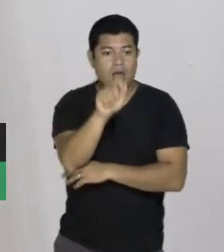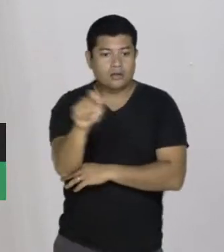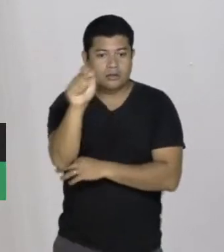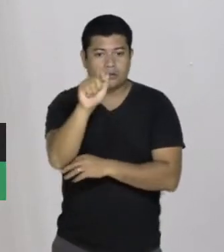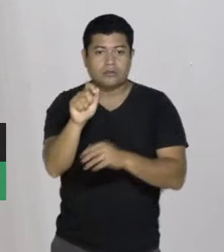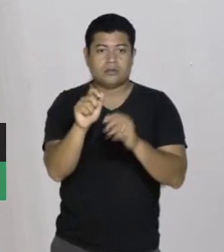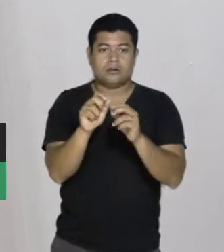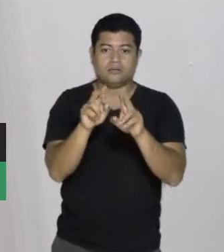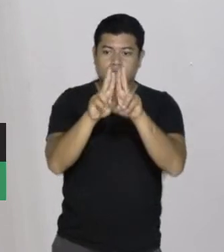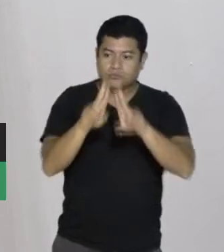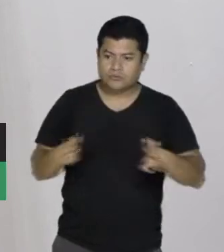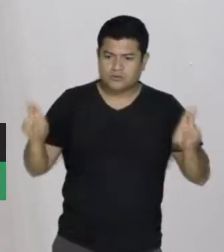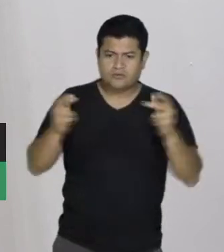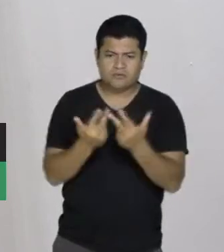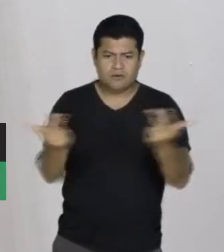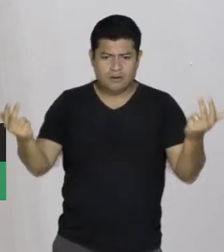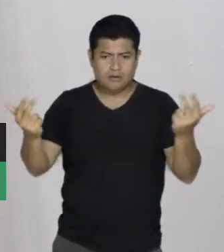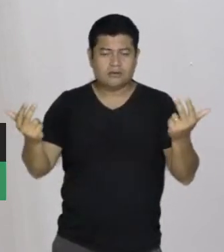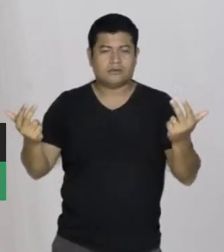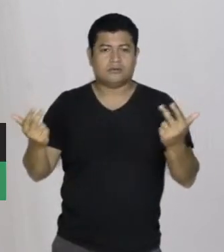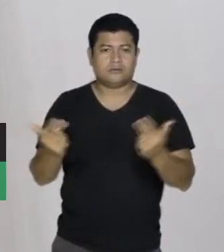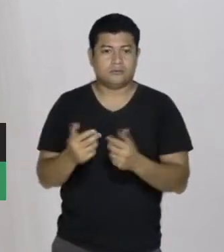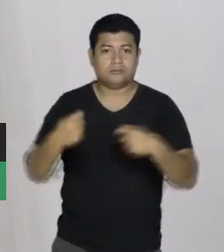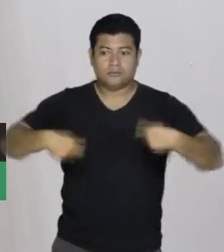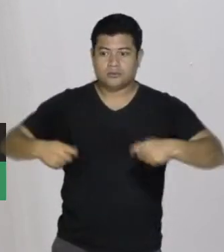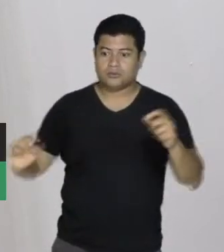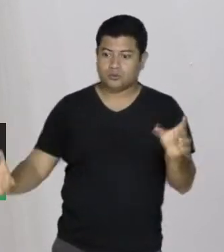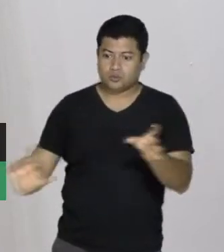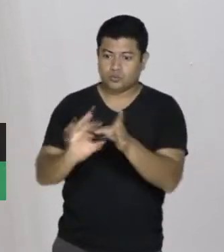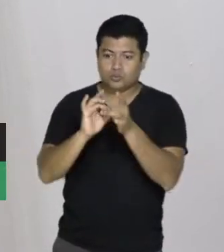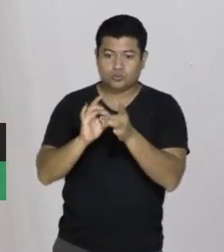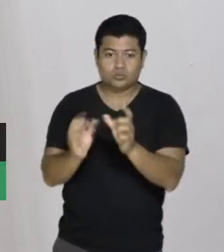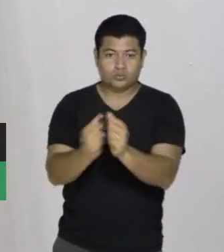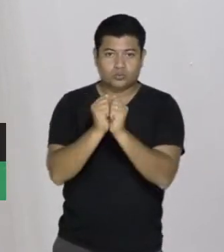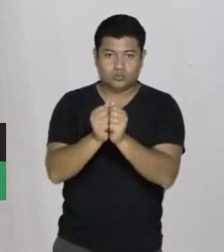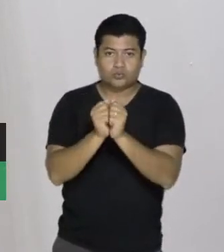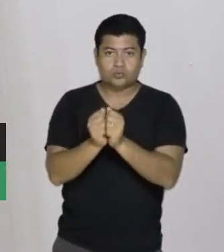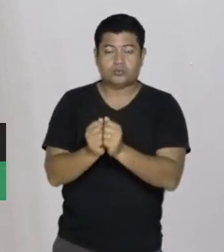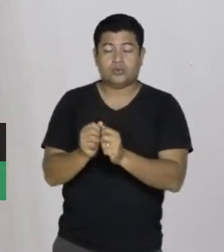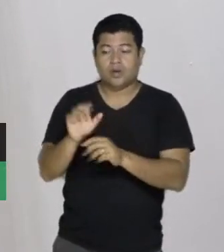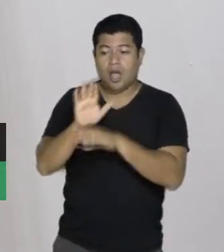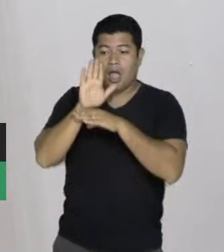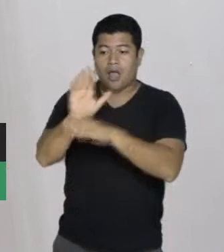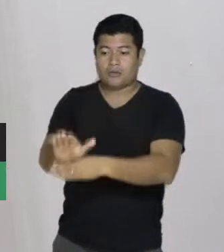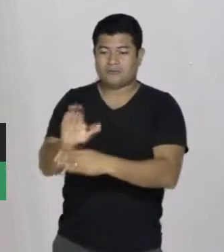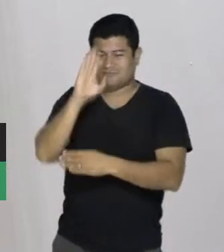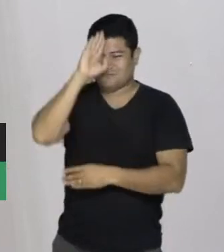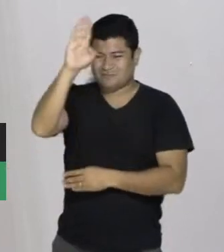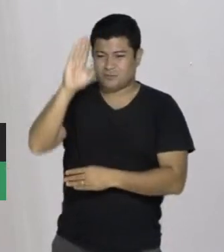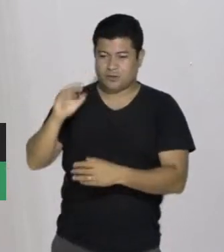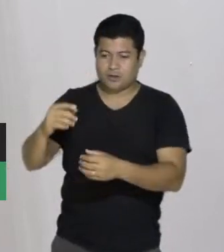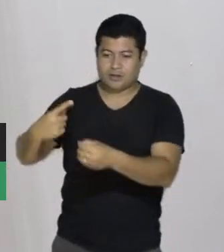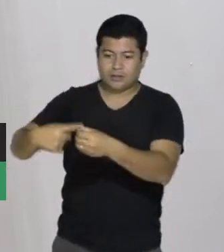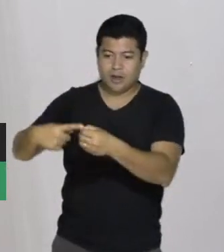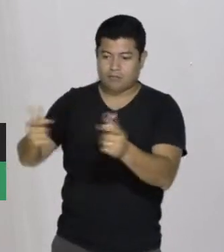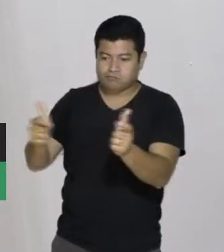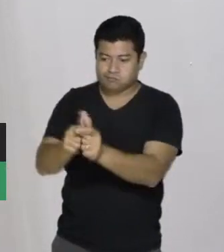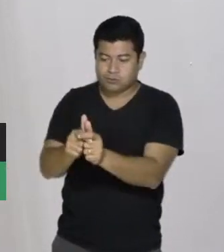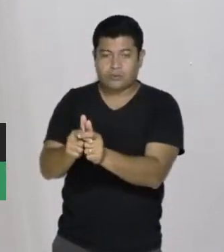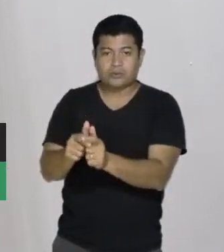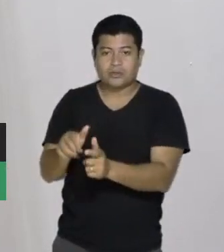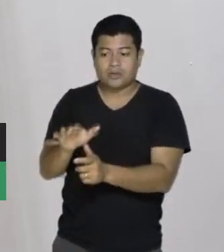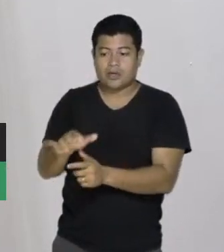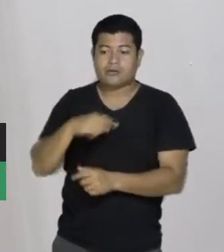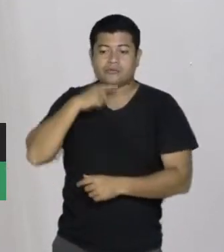juntos e auxiliar principalmente os pequenos municípios e sem acesso a nenhuma